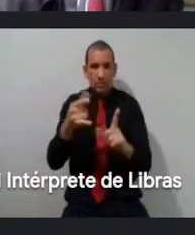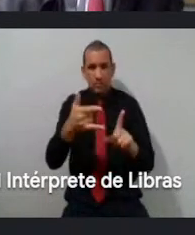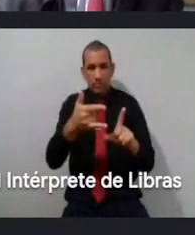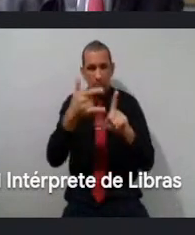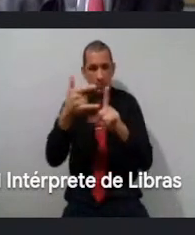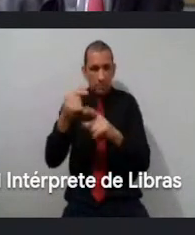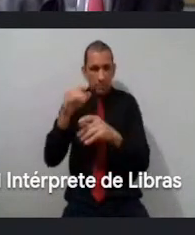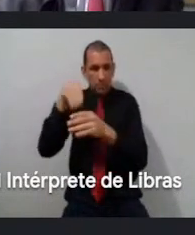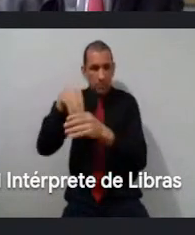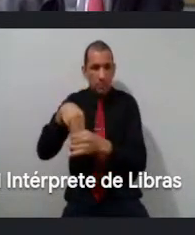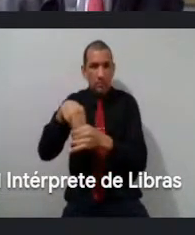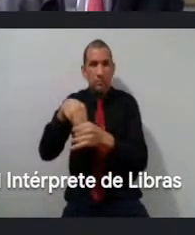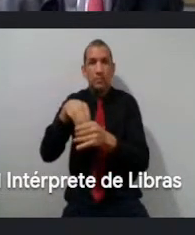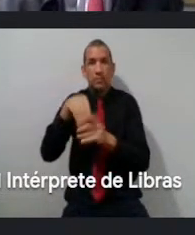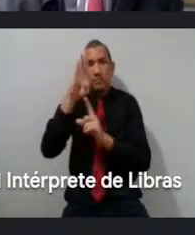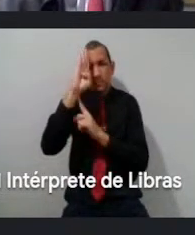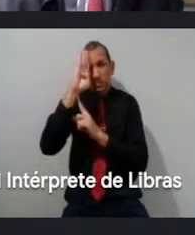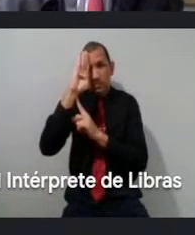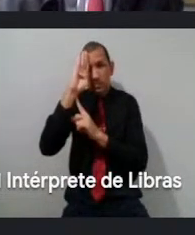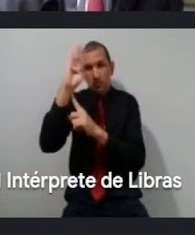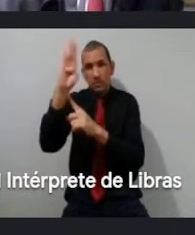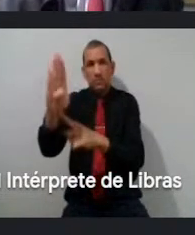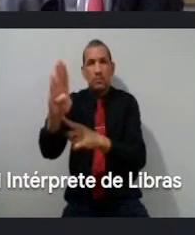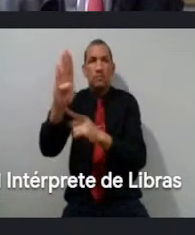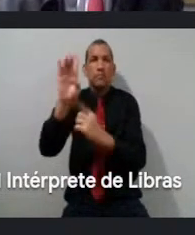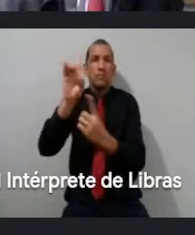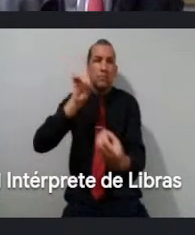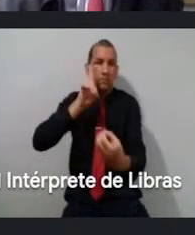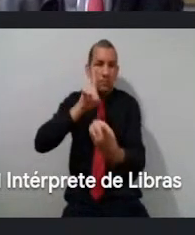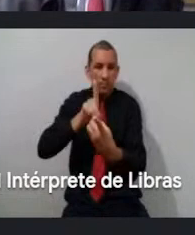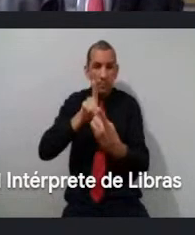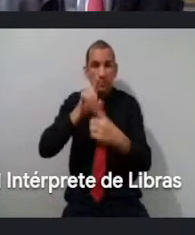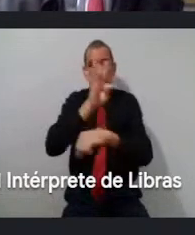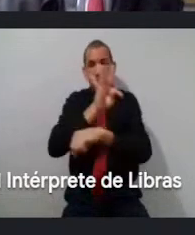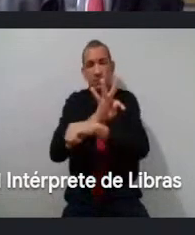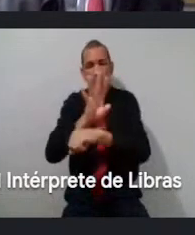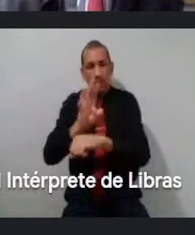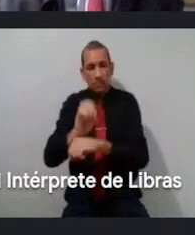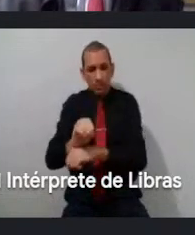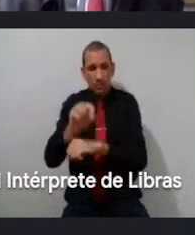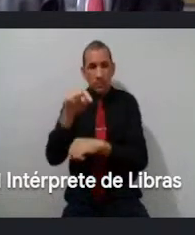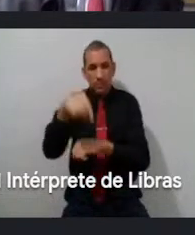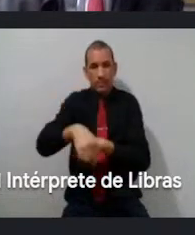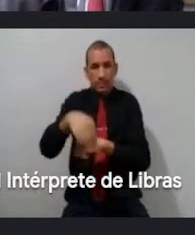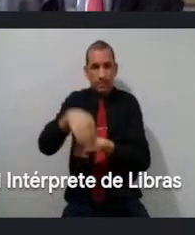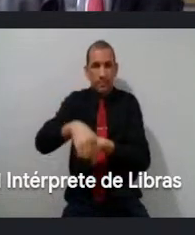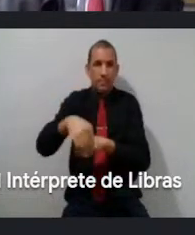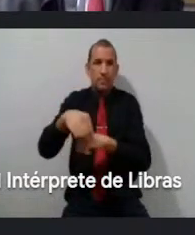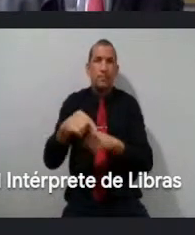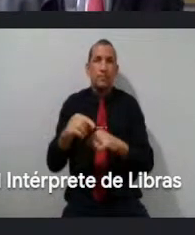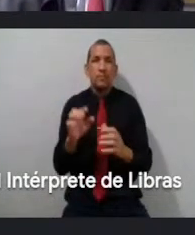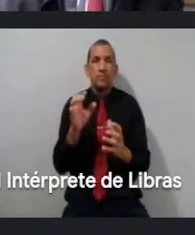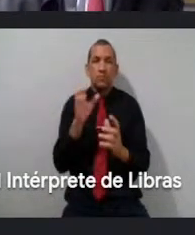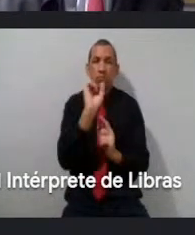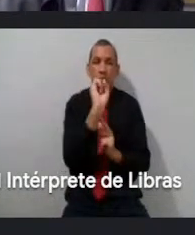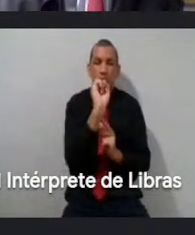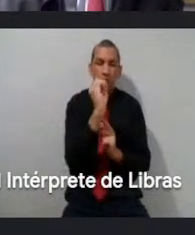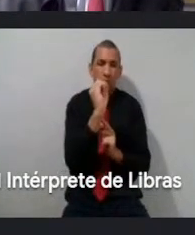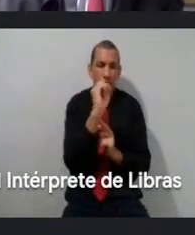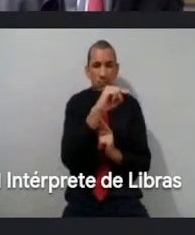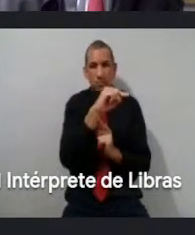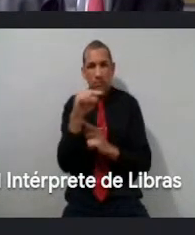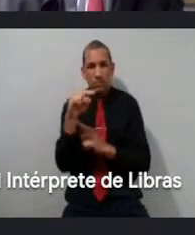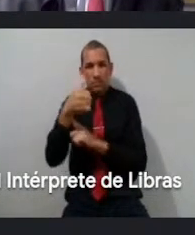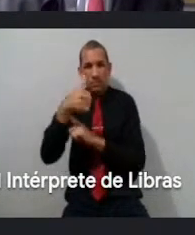essa Central será o principal canal de atendimento ao eleitor do Estado do Tocantins ela funcionará das 8